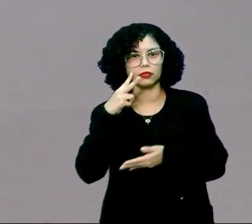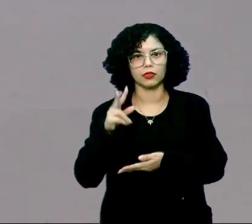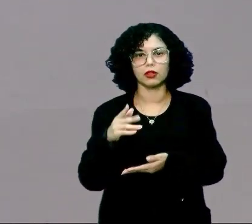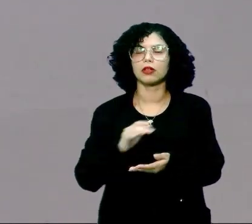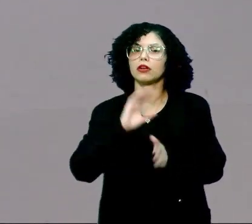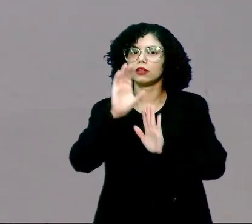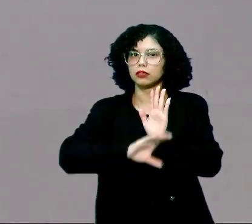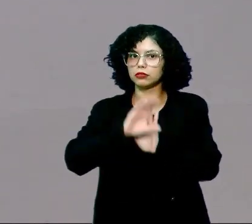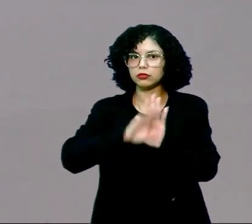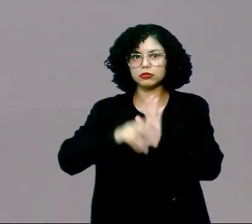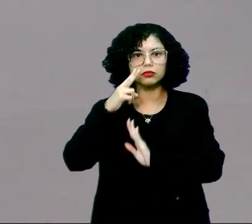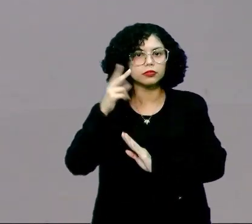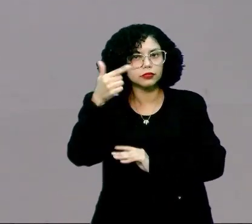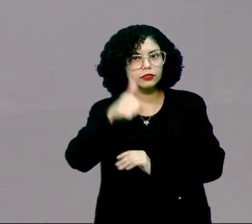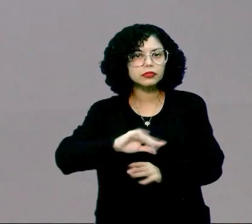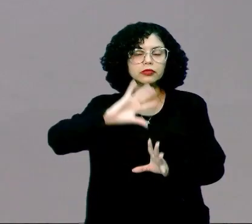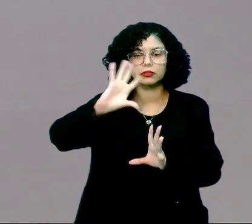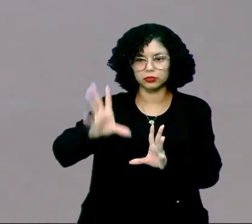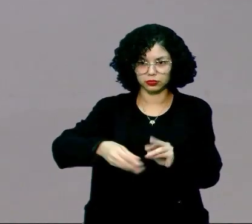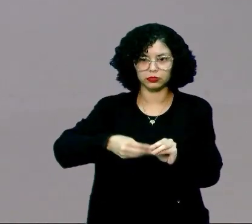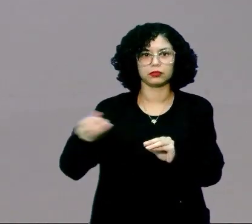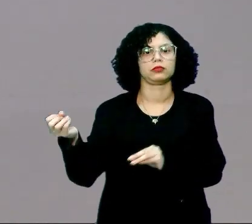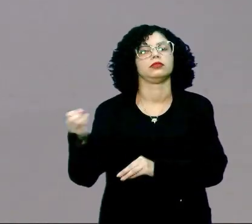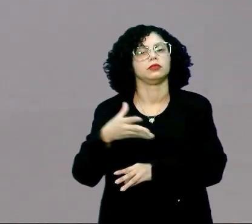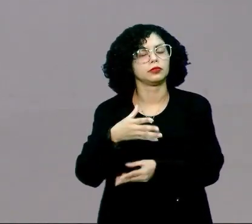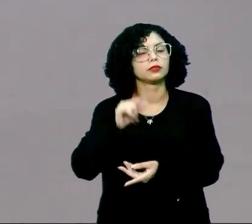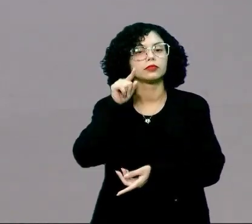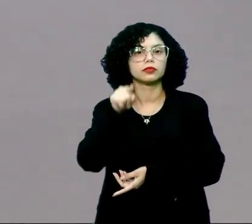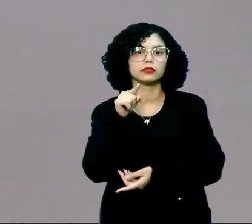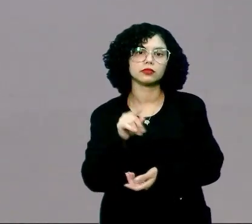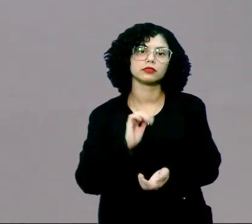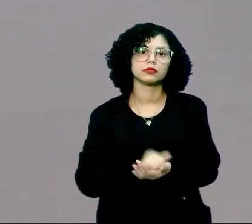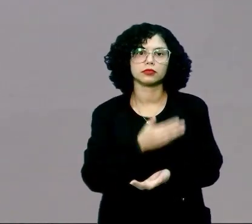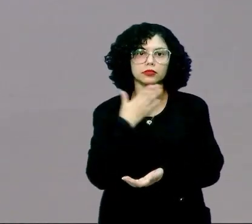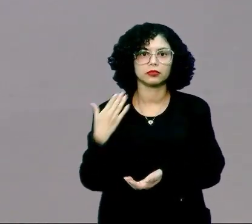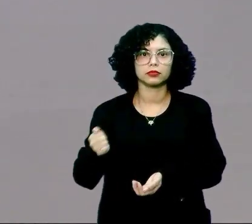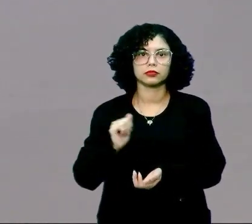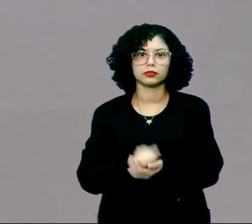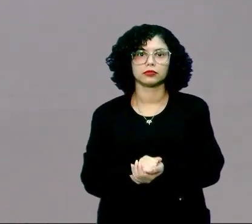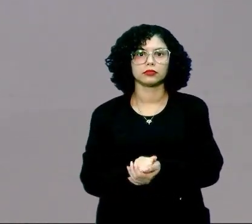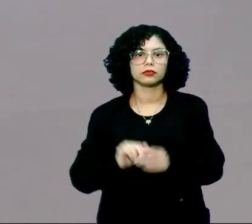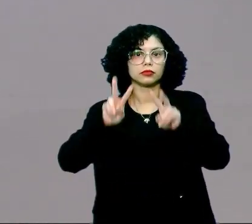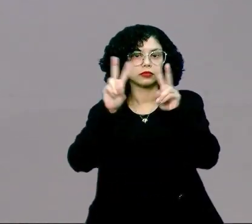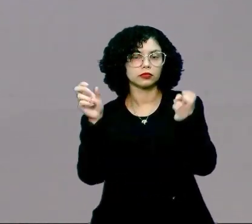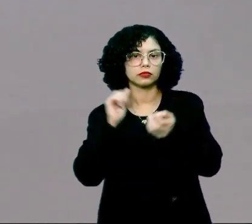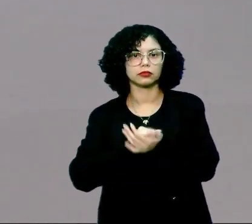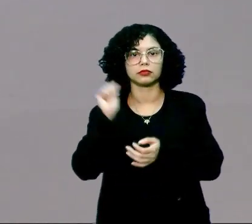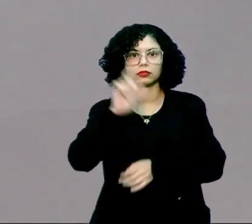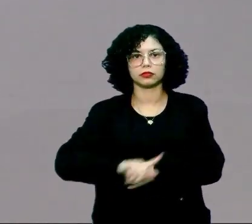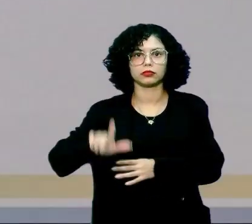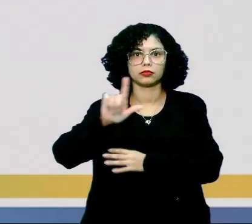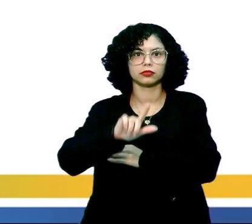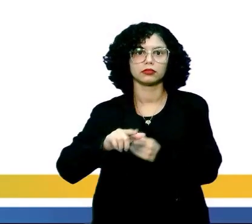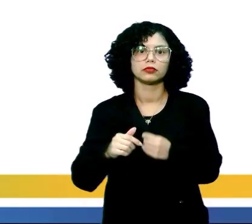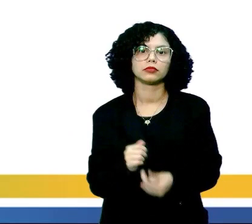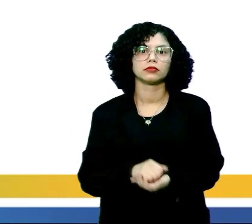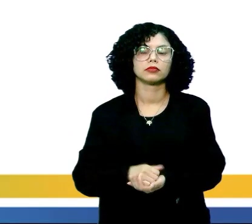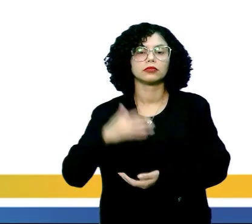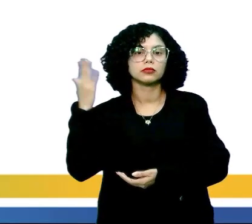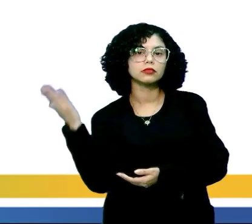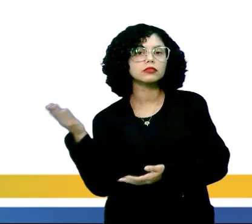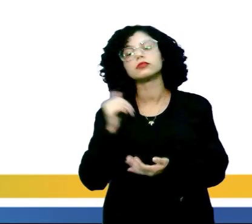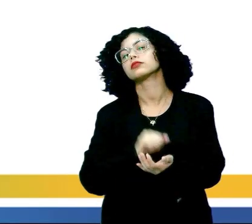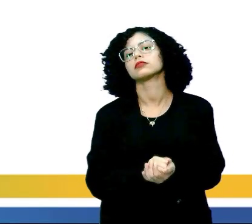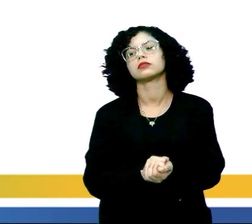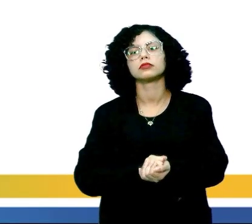alguns conceitos e acrescentar novos aí para você enriquecer seu conhecimento acerca da literatura, tá? E aí eu